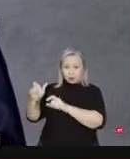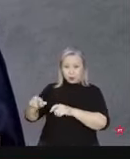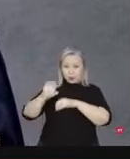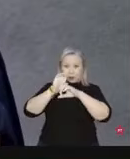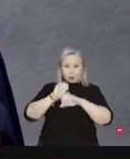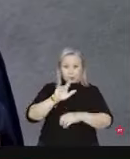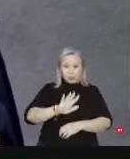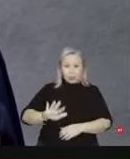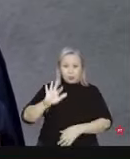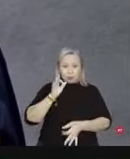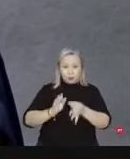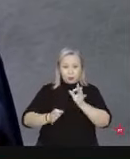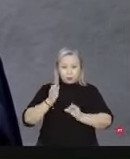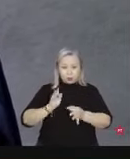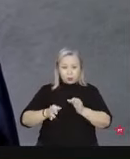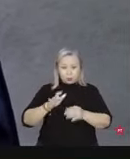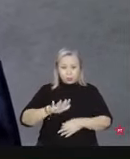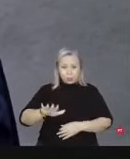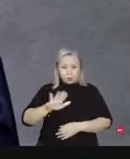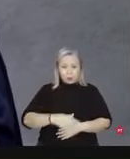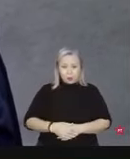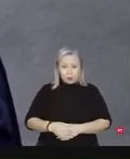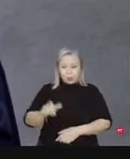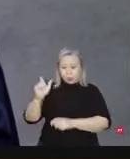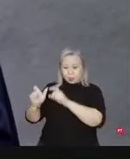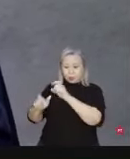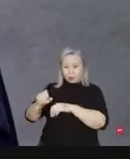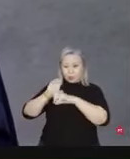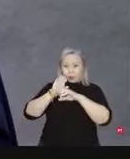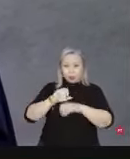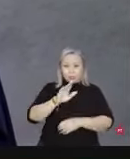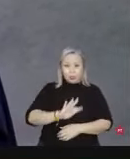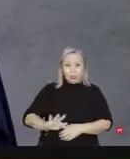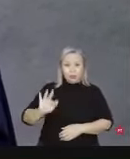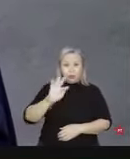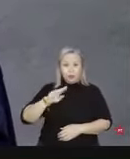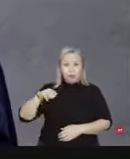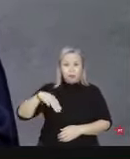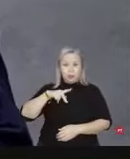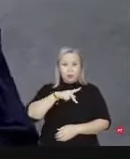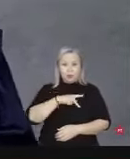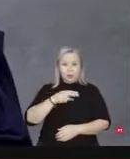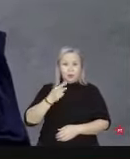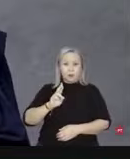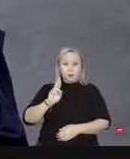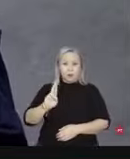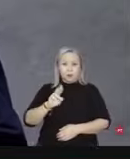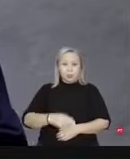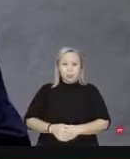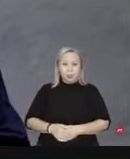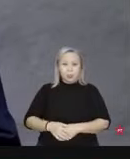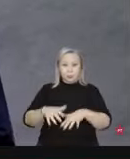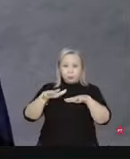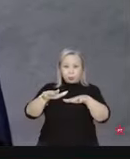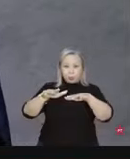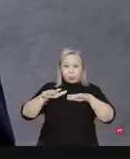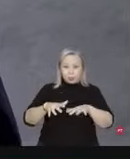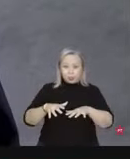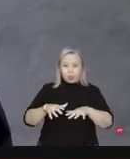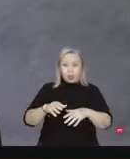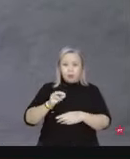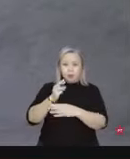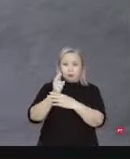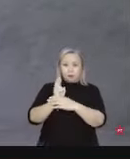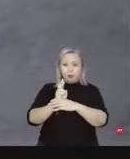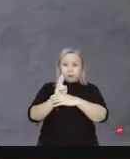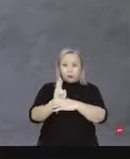Conselho Nacional de Justiça, os membros do Conselho Nacional do Ministério Público, representantes do Corpo Diplomático, senhores